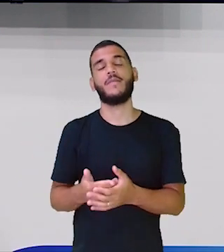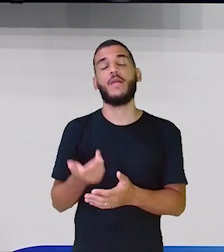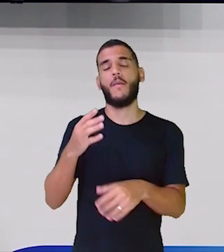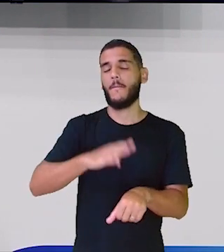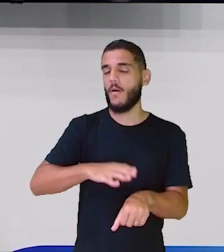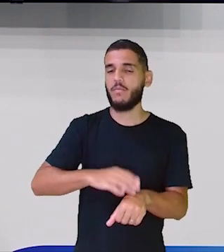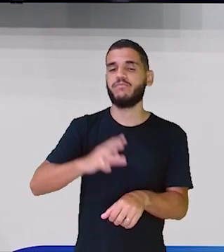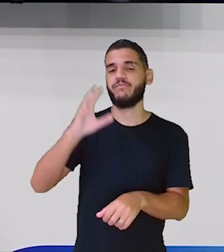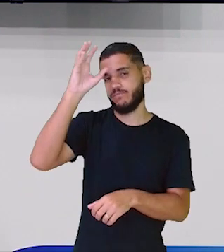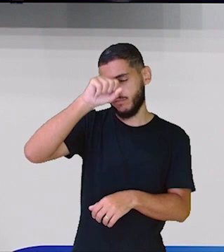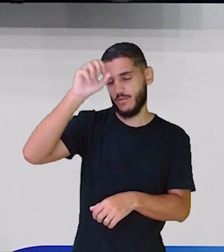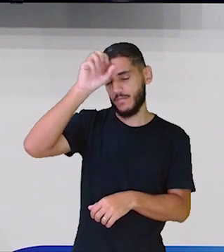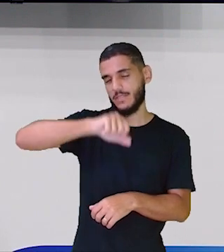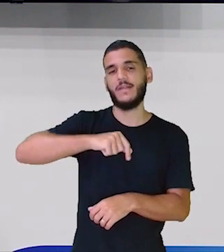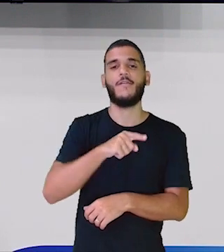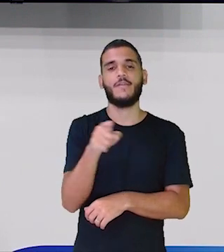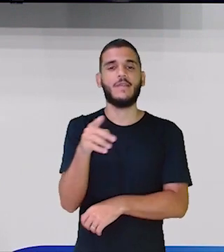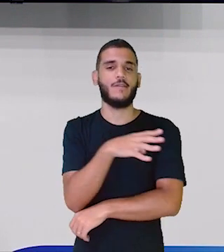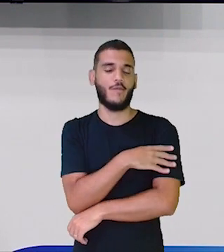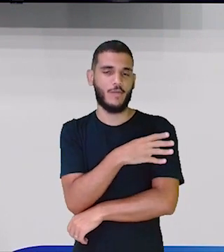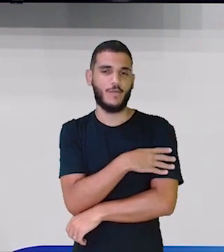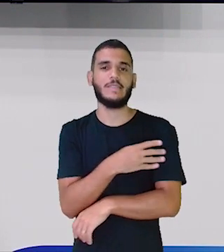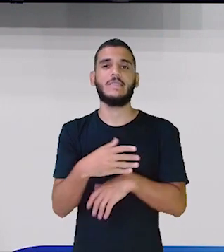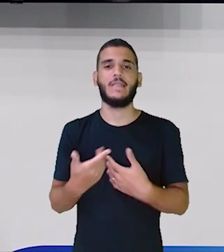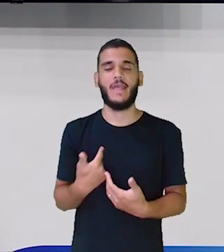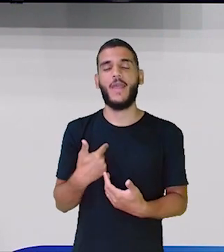de aprendizado para as turmas do 4º